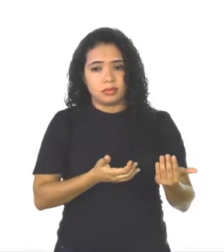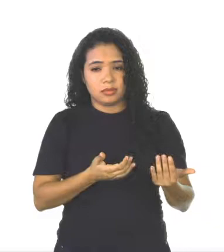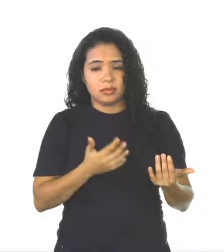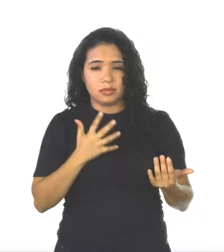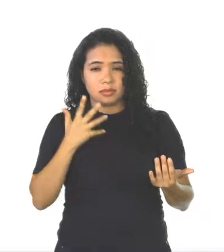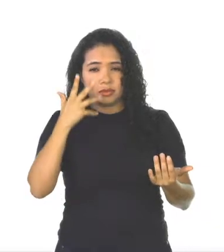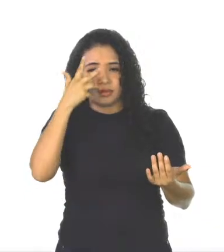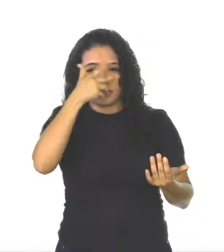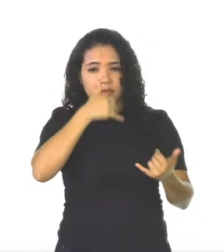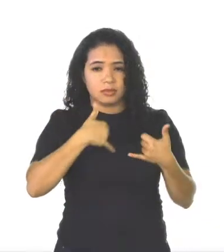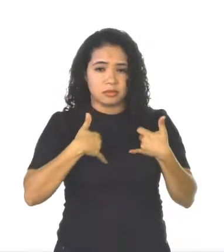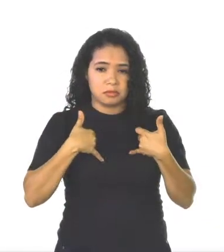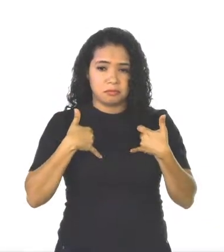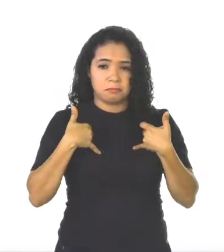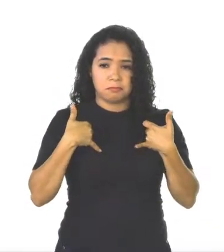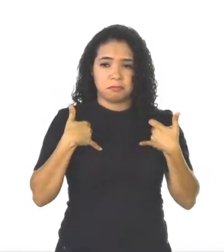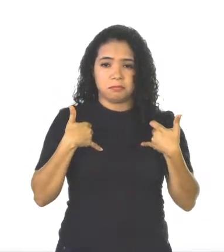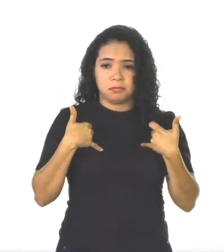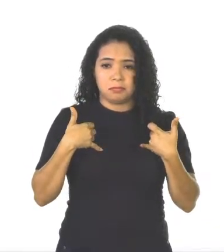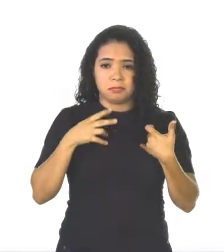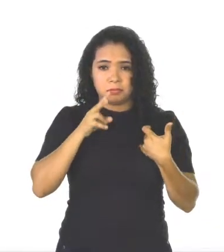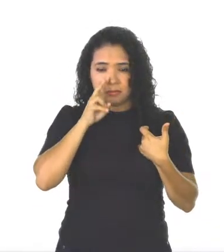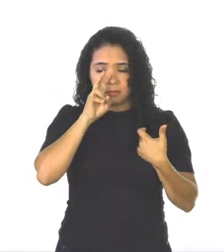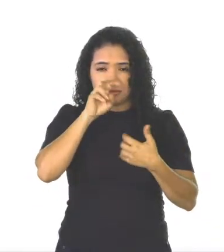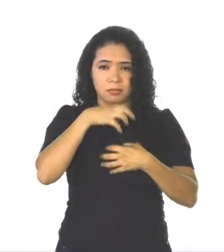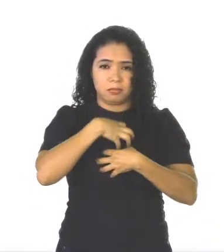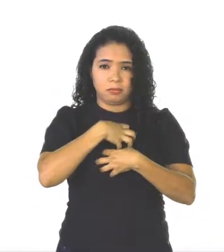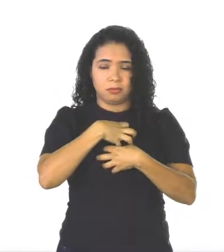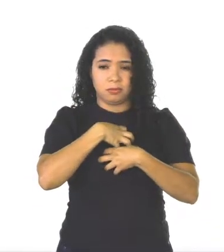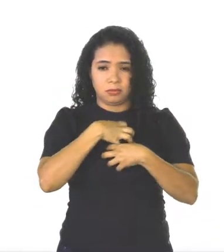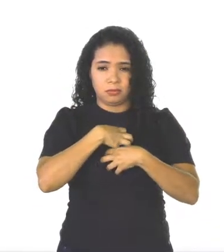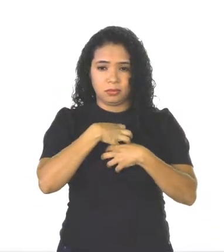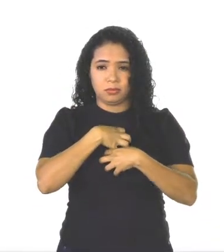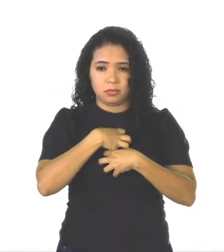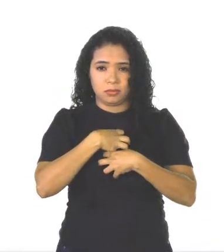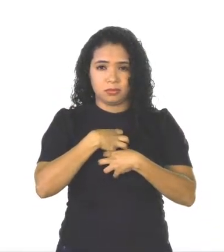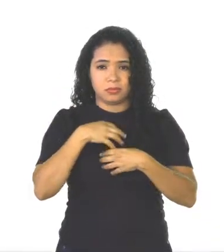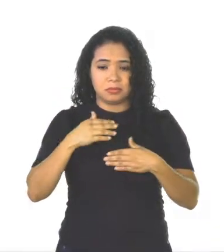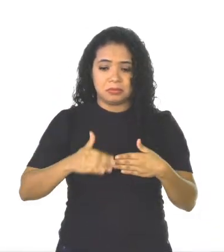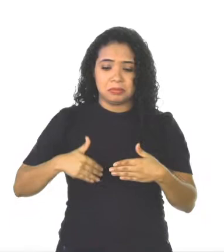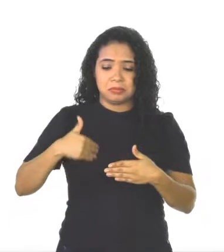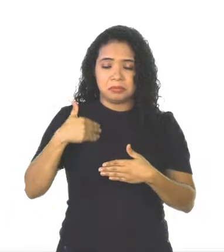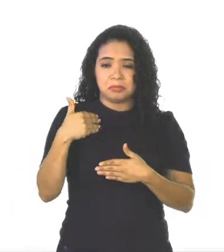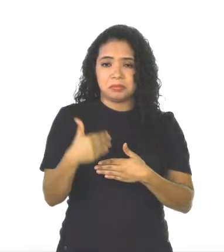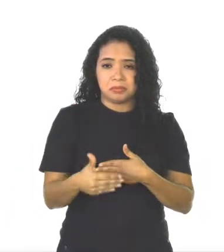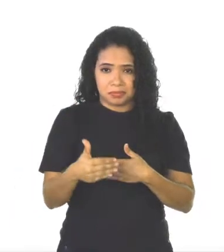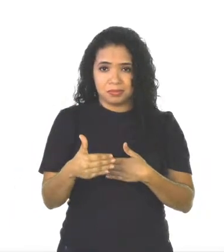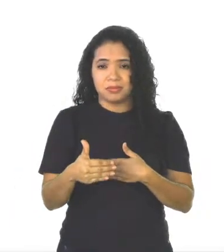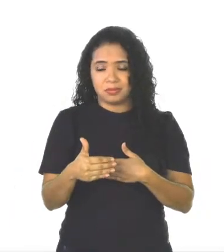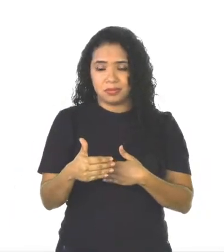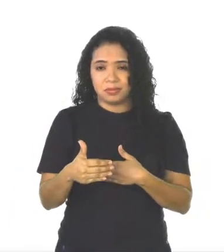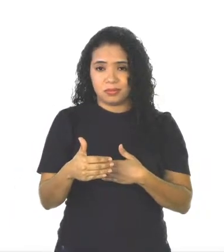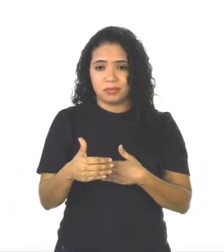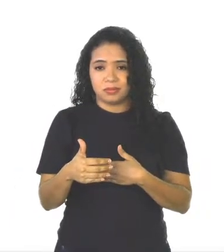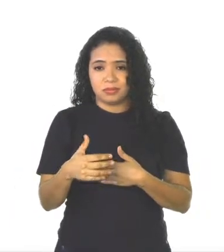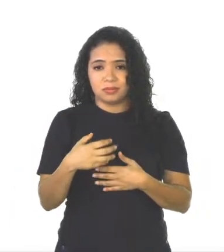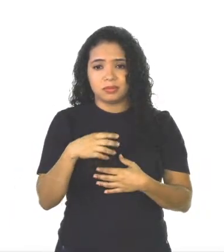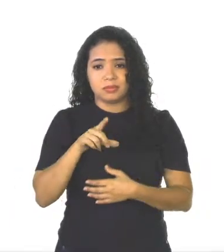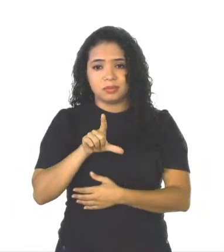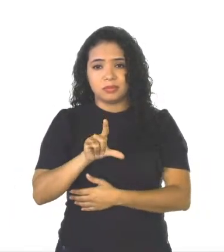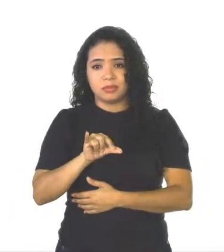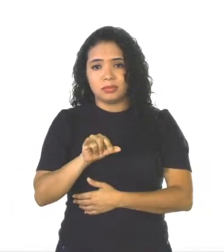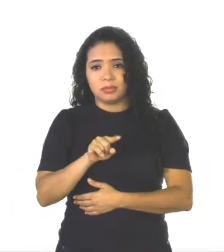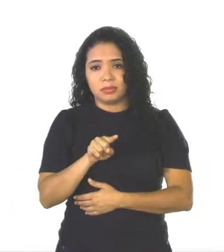bela, orgulhosa, de personalidade forte e vanguardista para o seu tempo. Lizzie, como